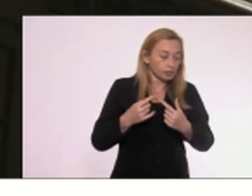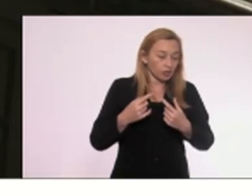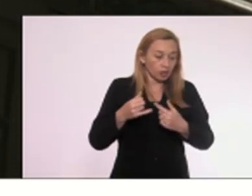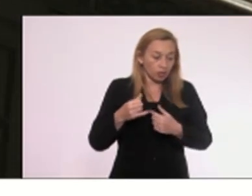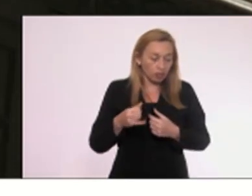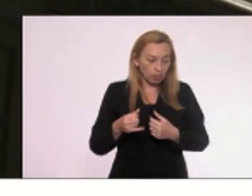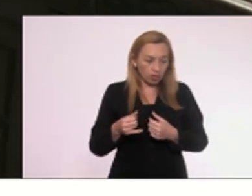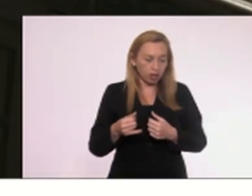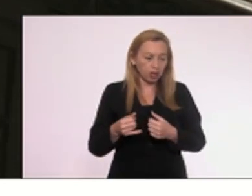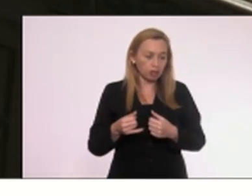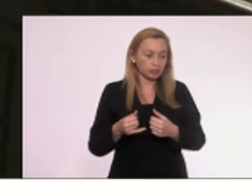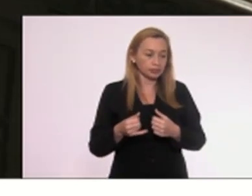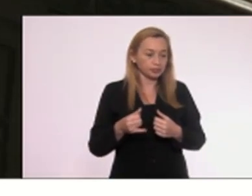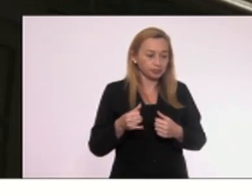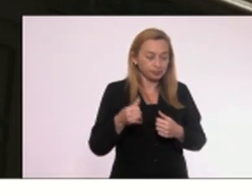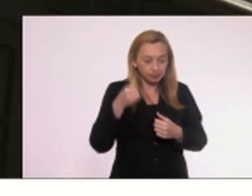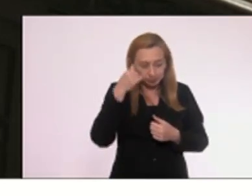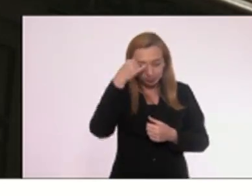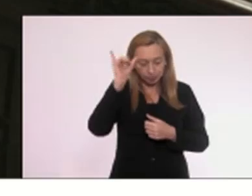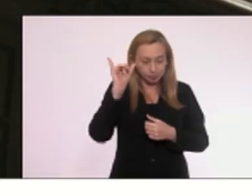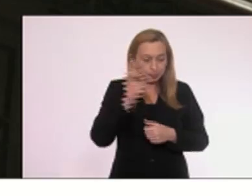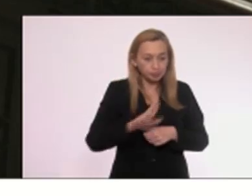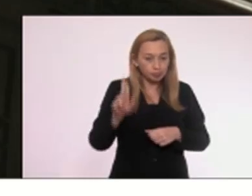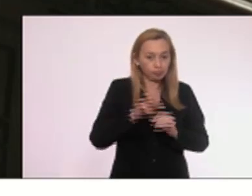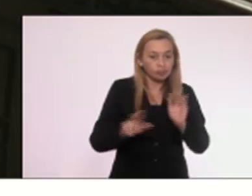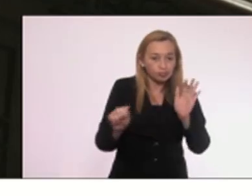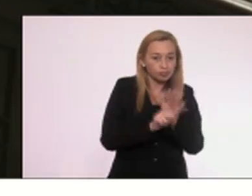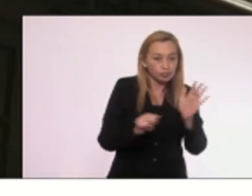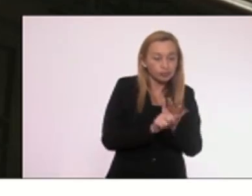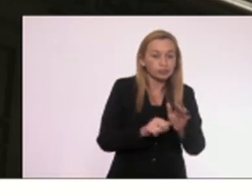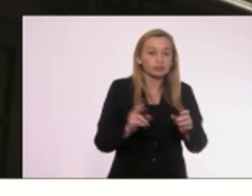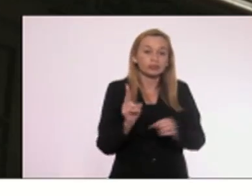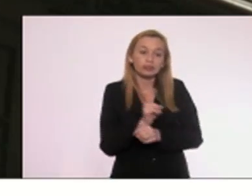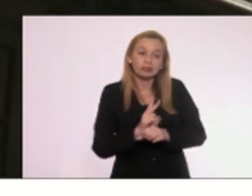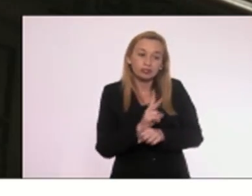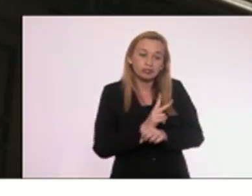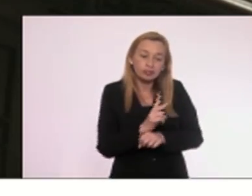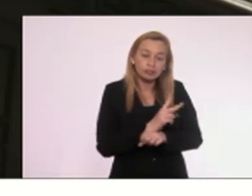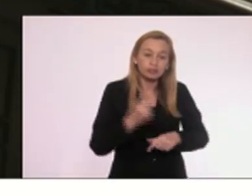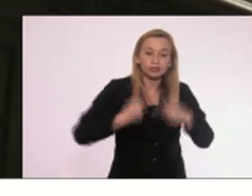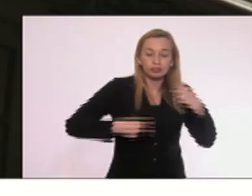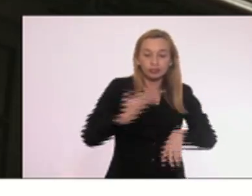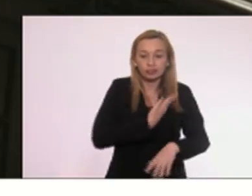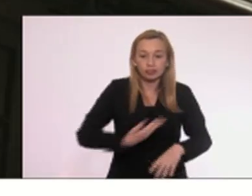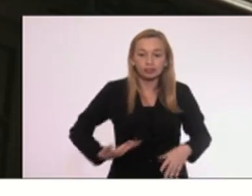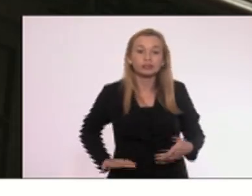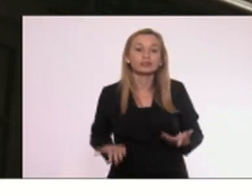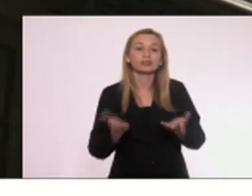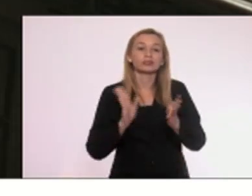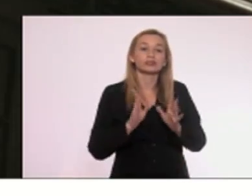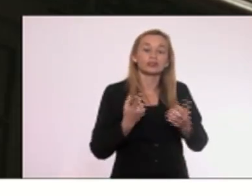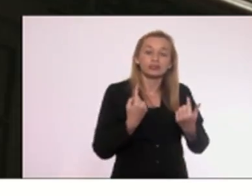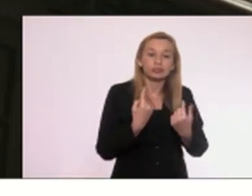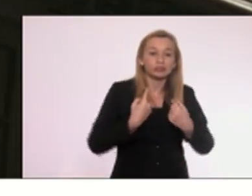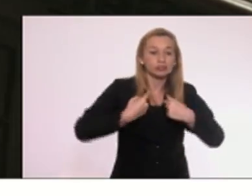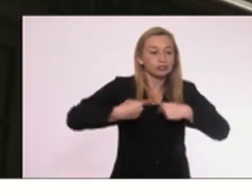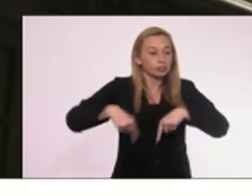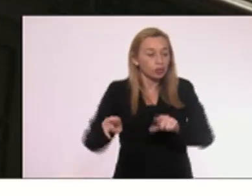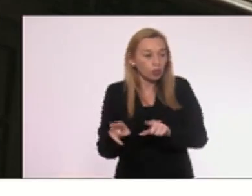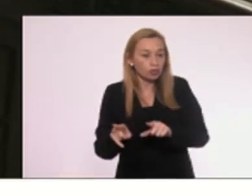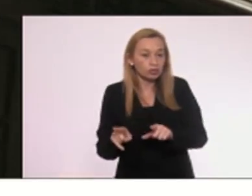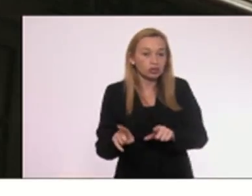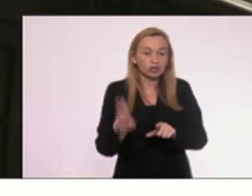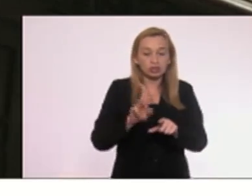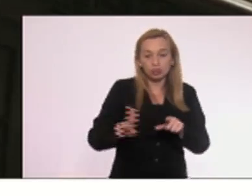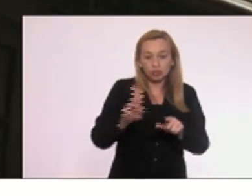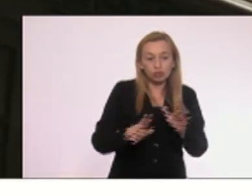espaço educacional, onde nós temos procurado levar políticas públicas, ações para combater essas substâncias que têm